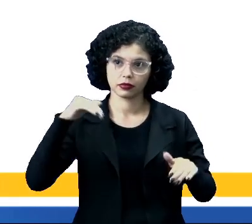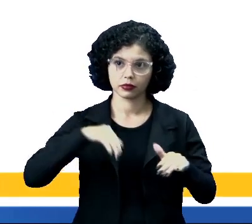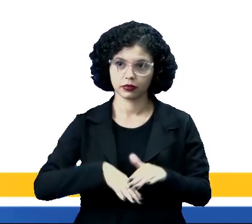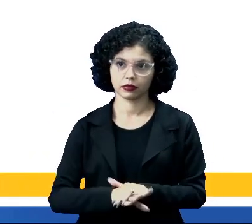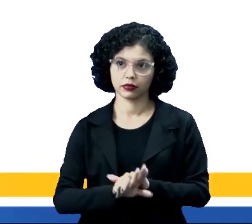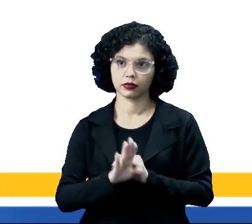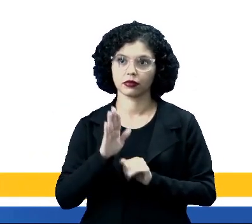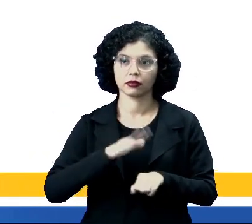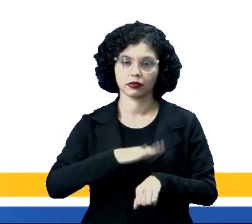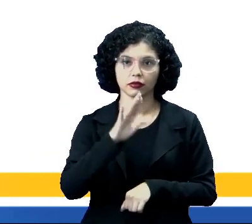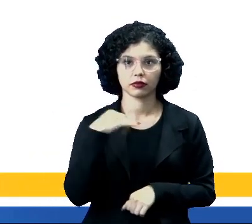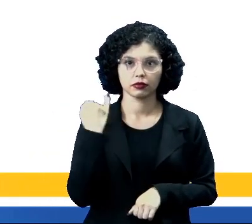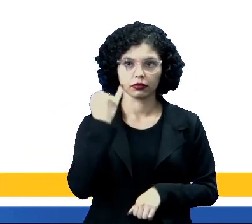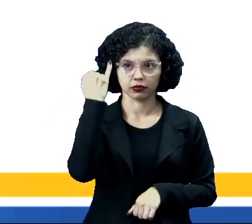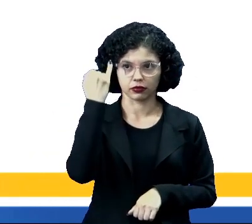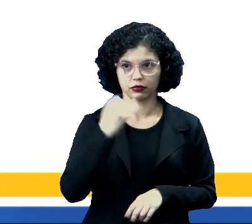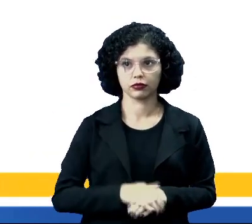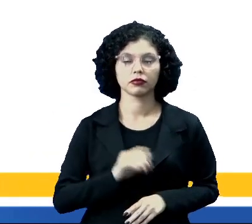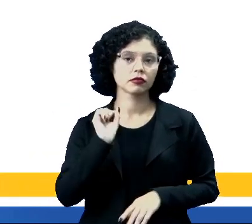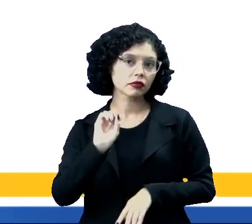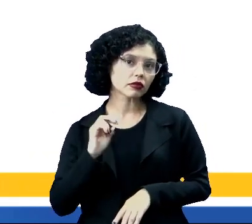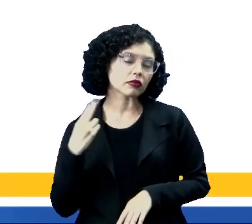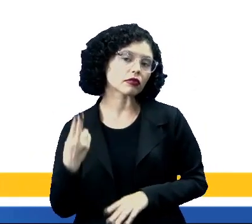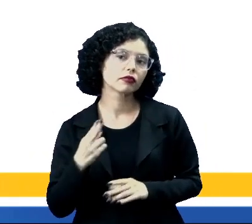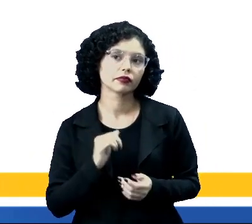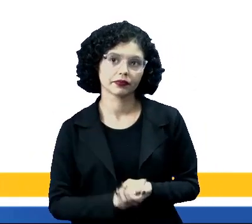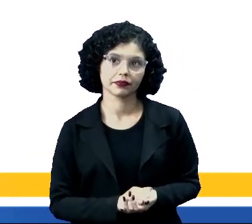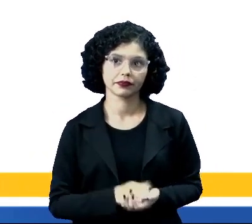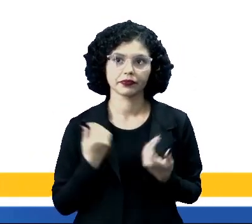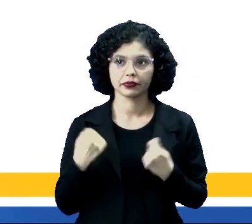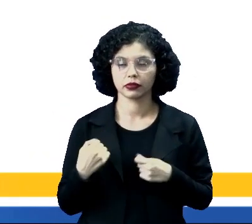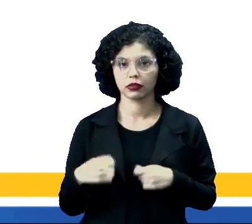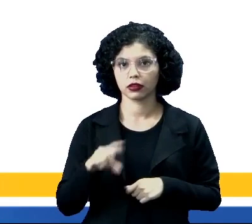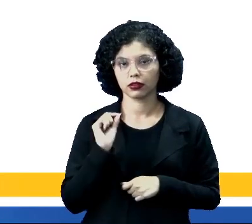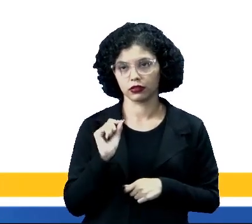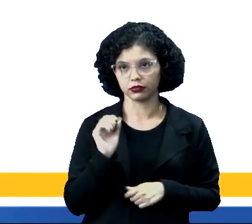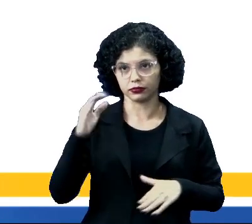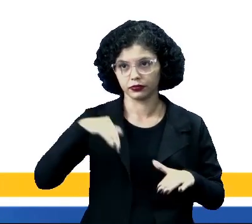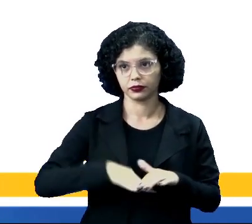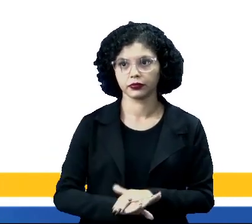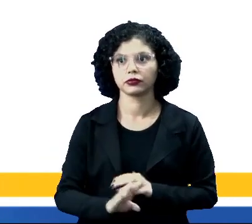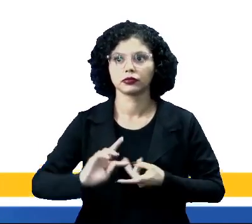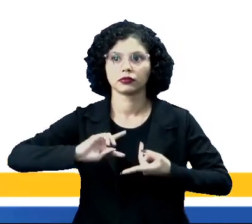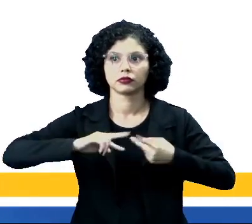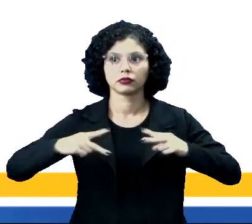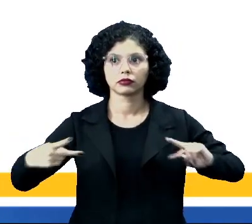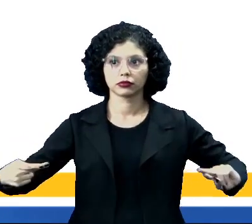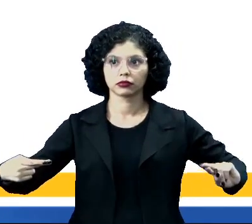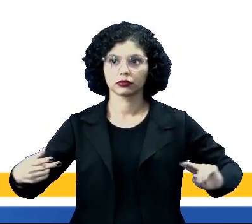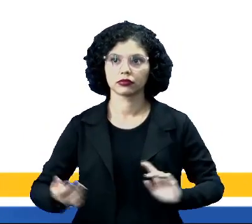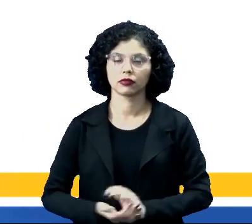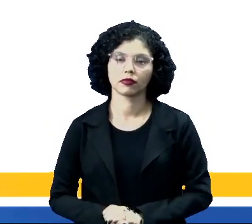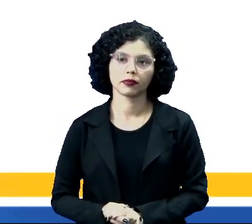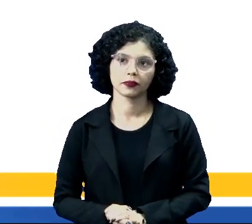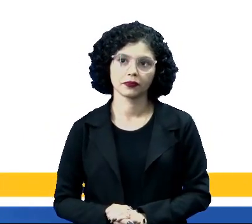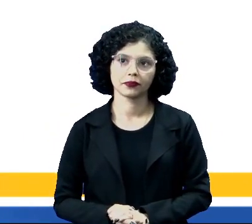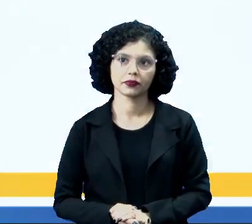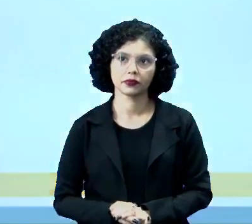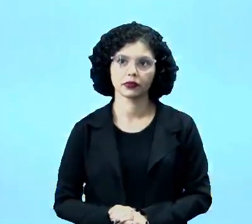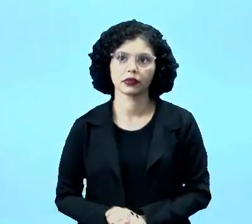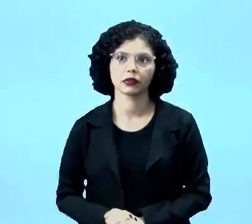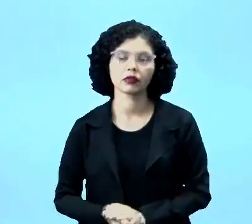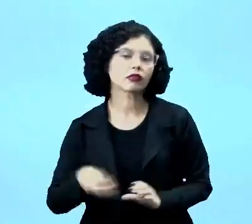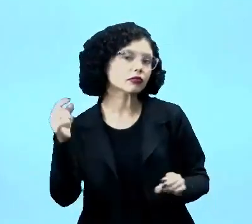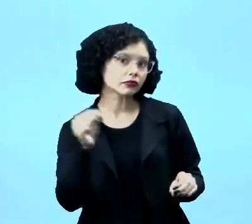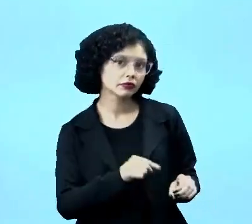conteúdo mais importante, ou seja, ele vai servir para armazenar o material genético. E aí,